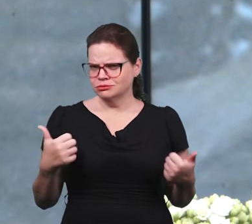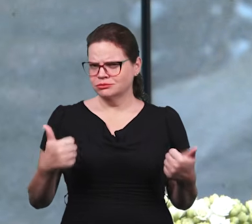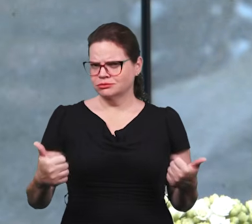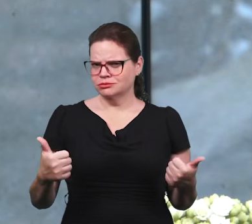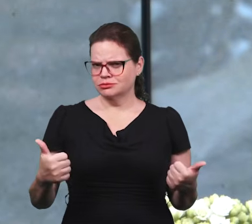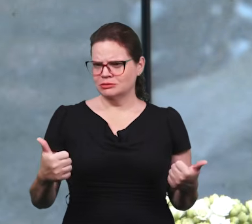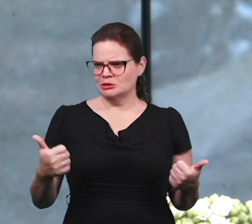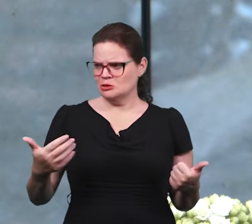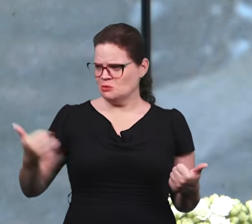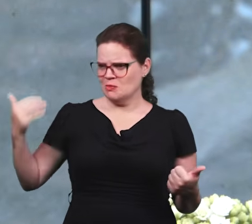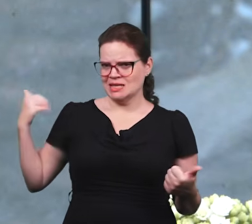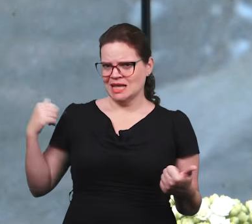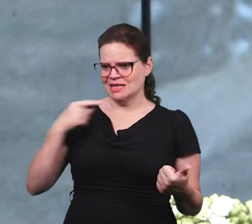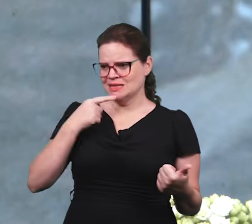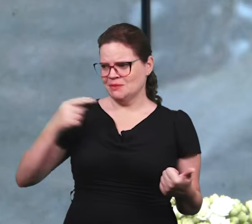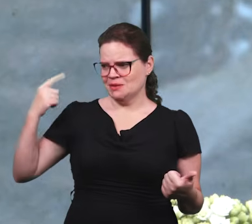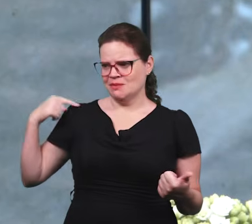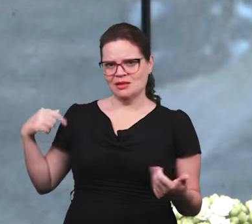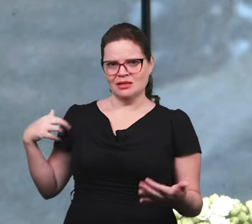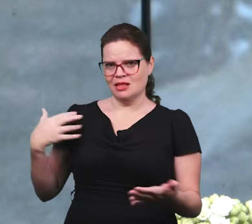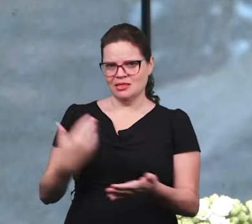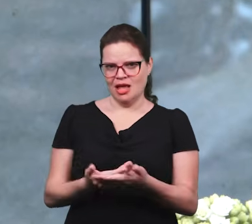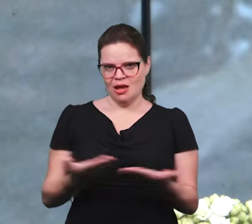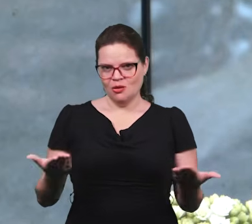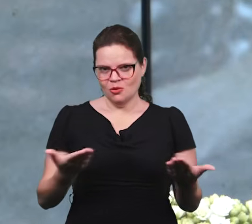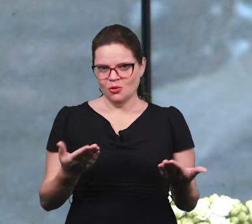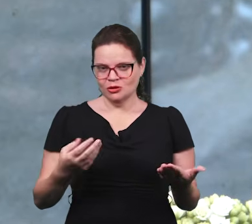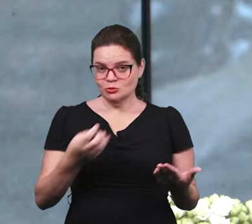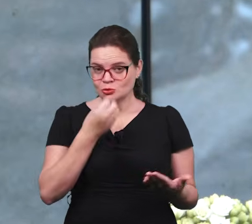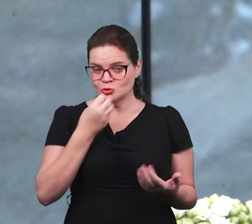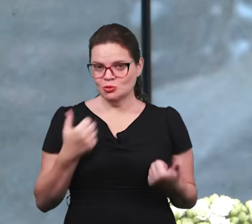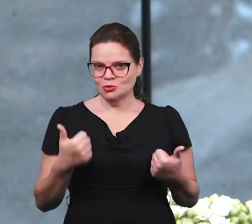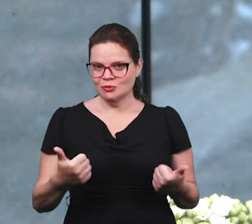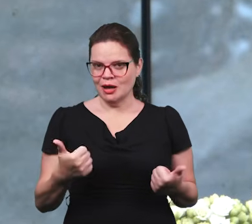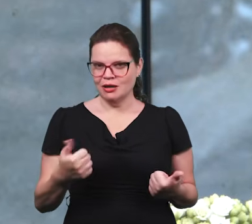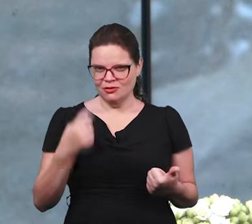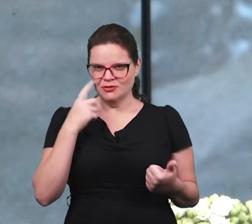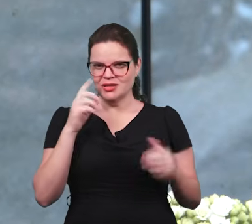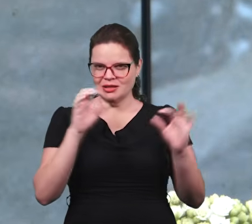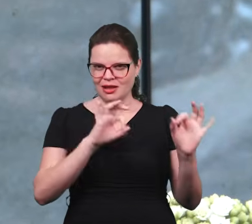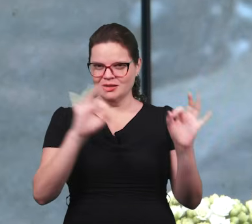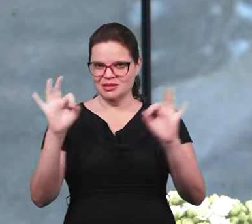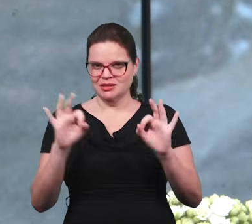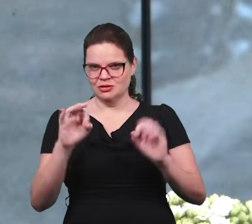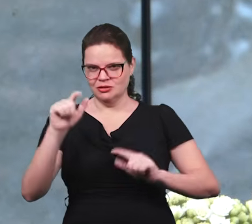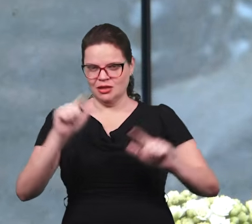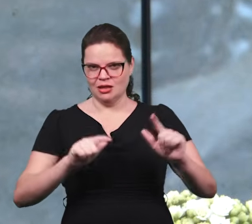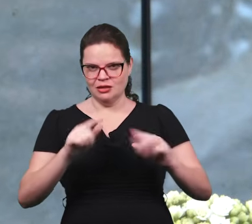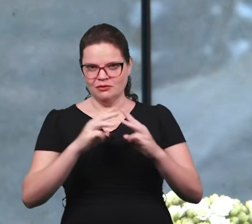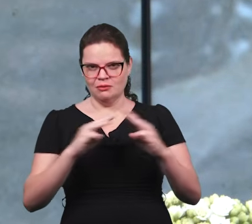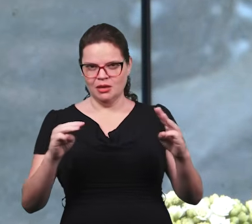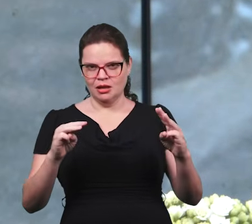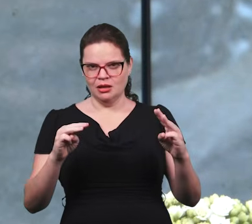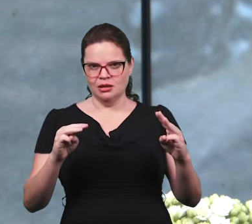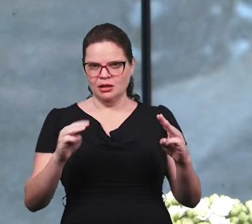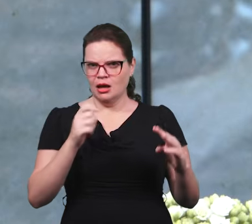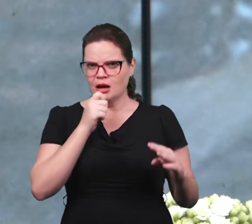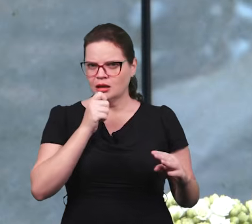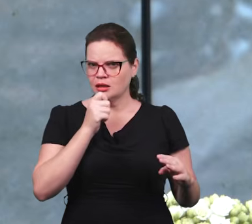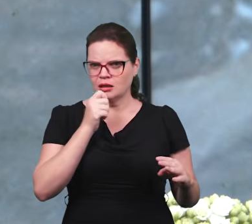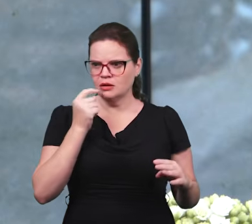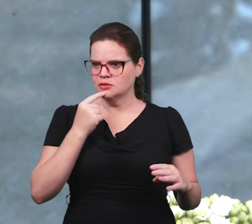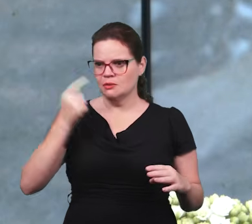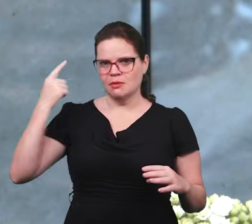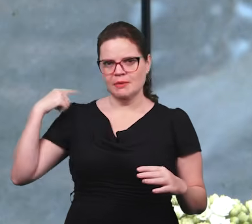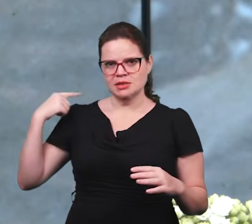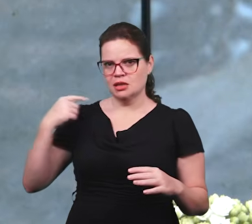E as reprises também que passam na TV Manaim. Você tem acompanhado, tem assistido? Como é que é? Não assistiu o programa da semana